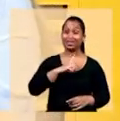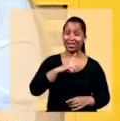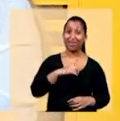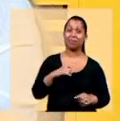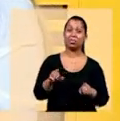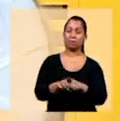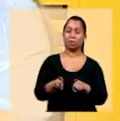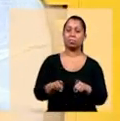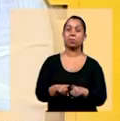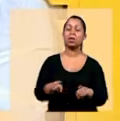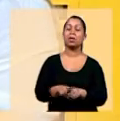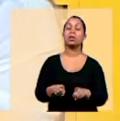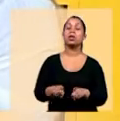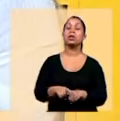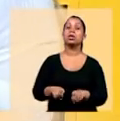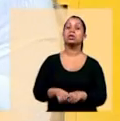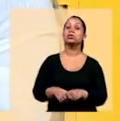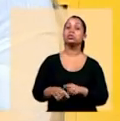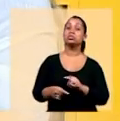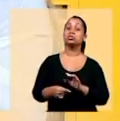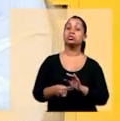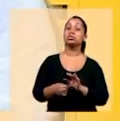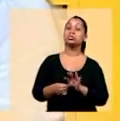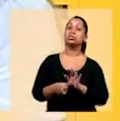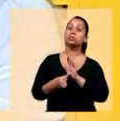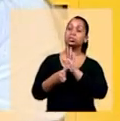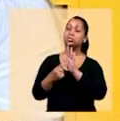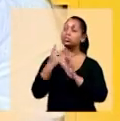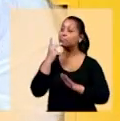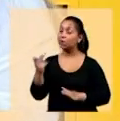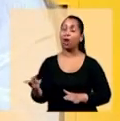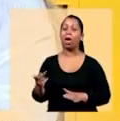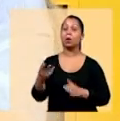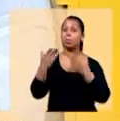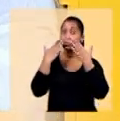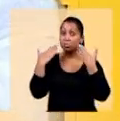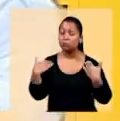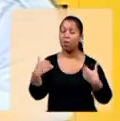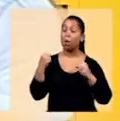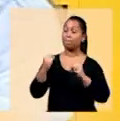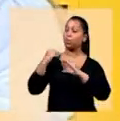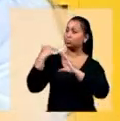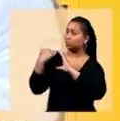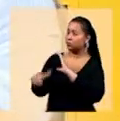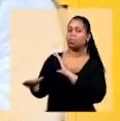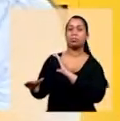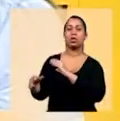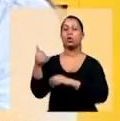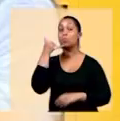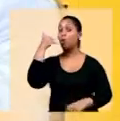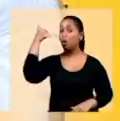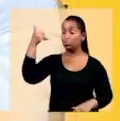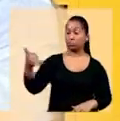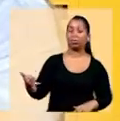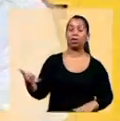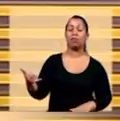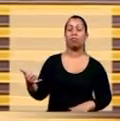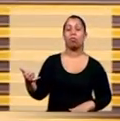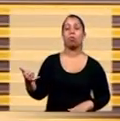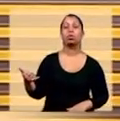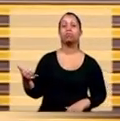tem também de se manifestar sem se expor. Não é? Ele pode enviar um e-mail ou um telefone